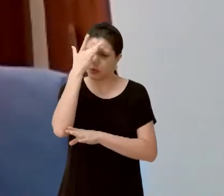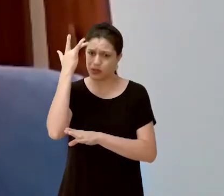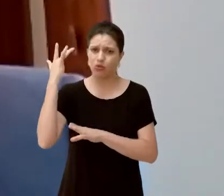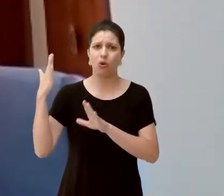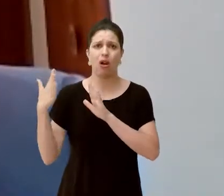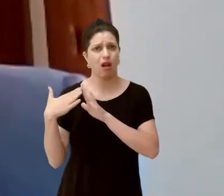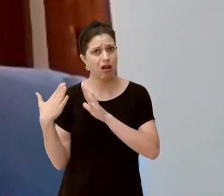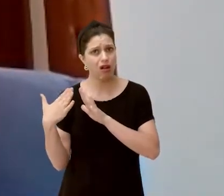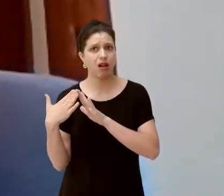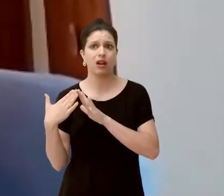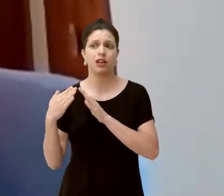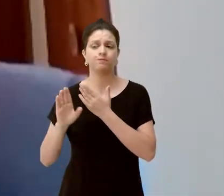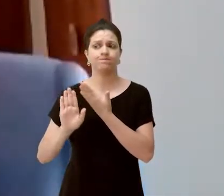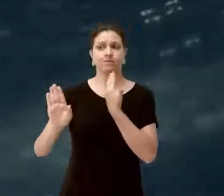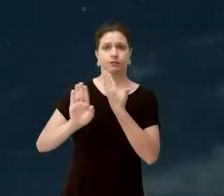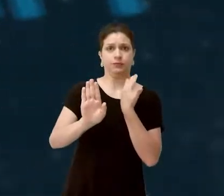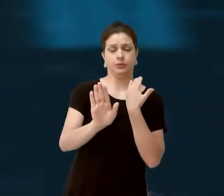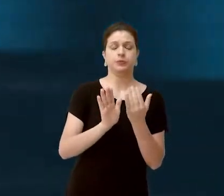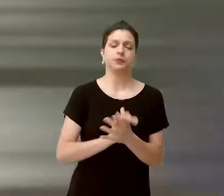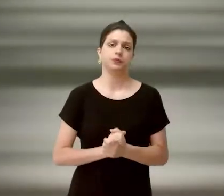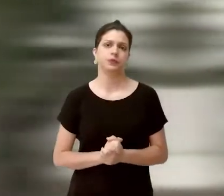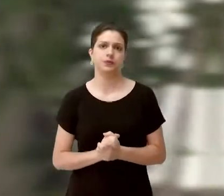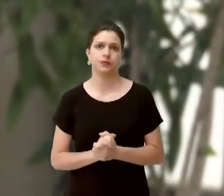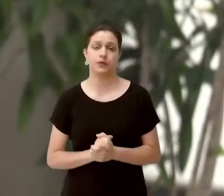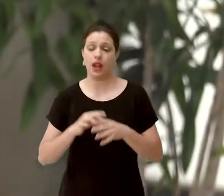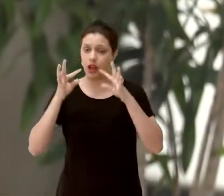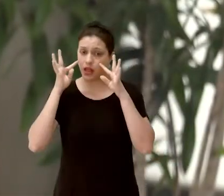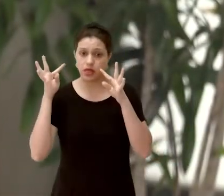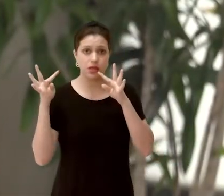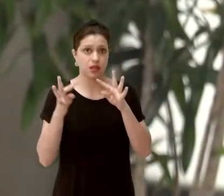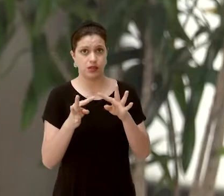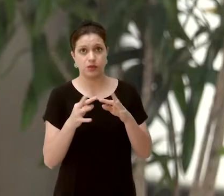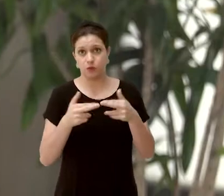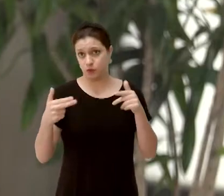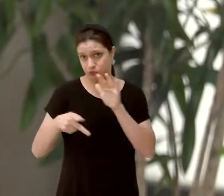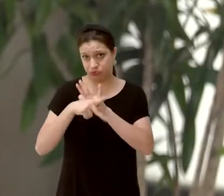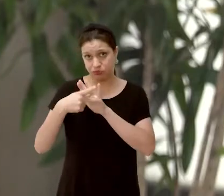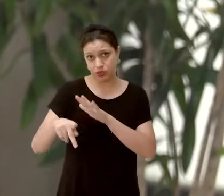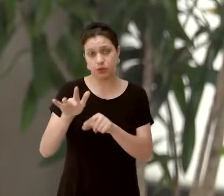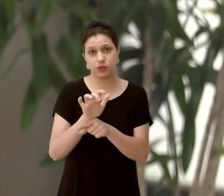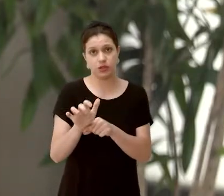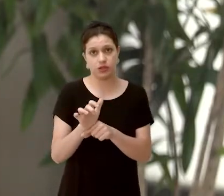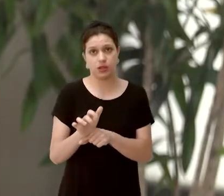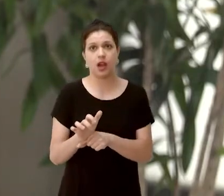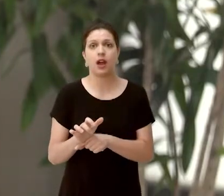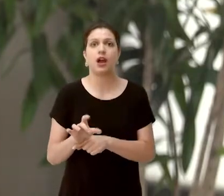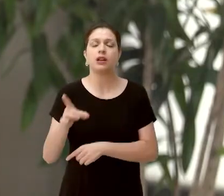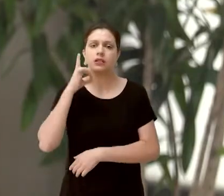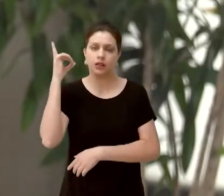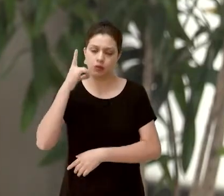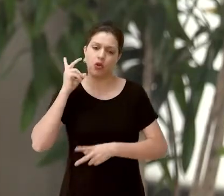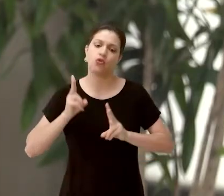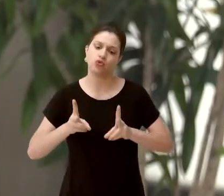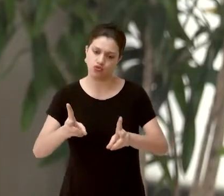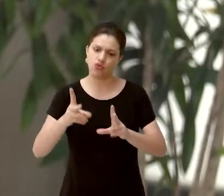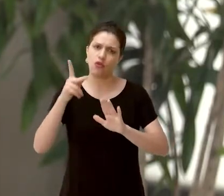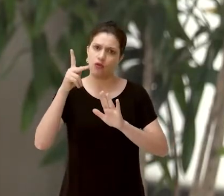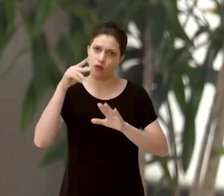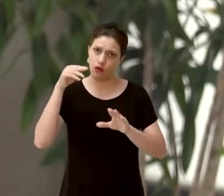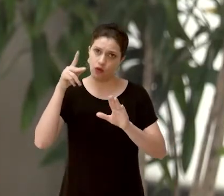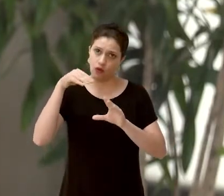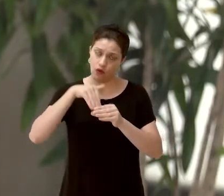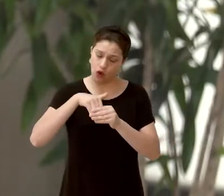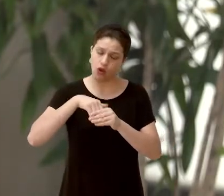estado todo, que o momento é muito crítico. Atentos às demandas do Estado, os parlamentares seguiram